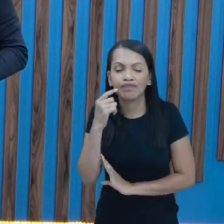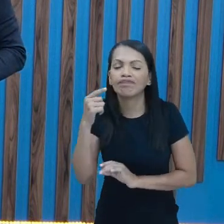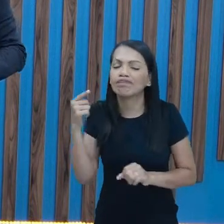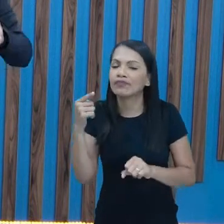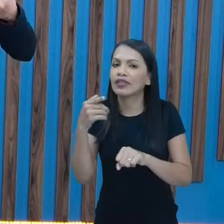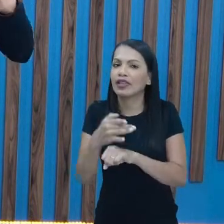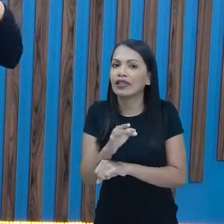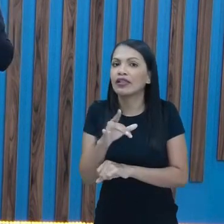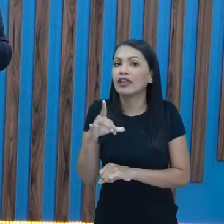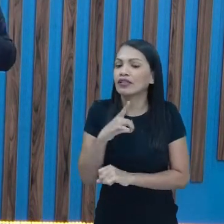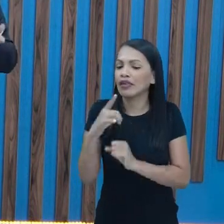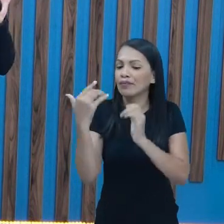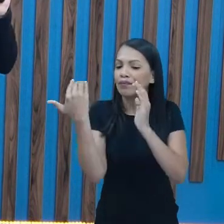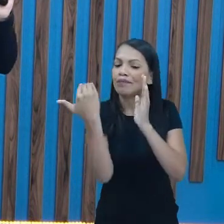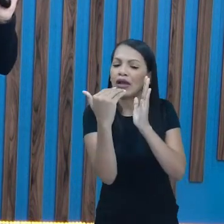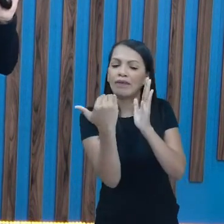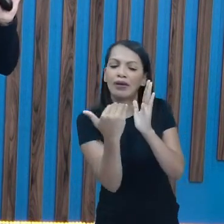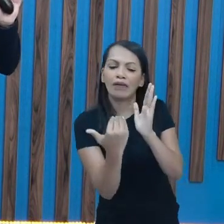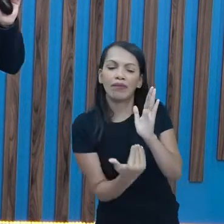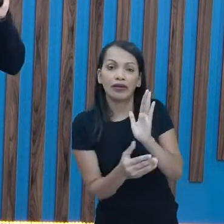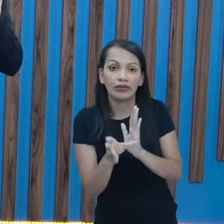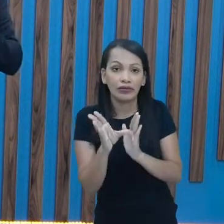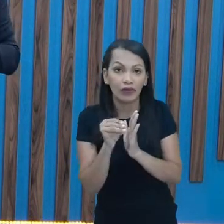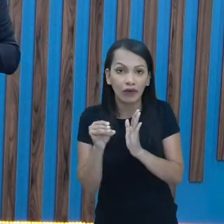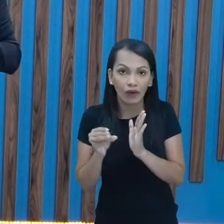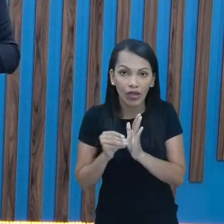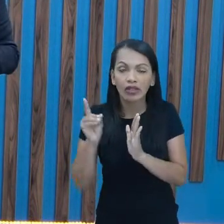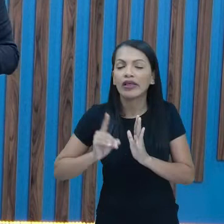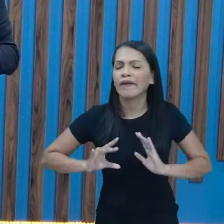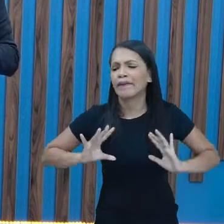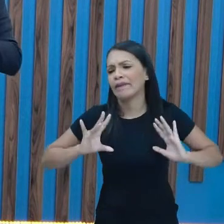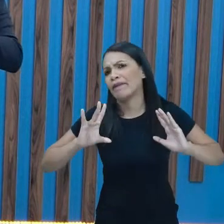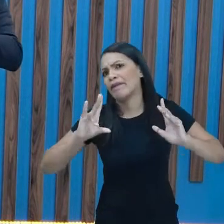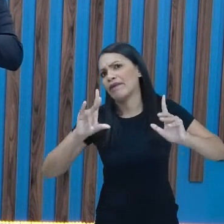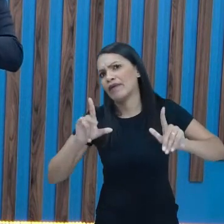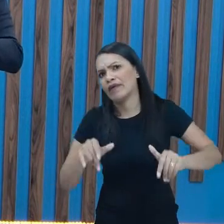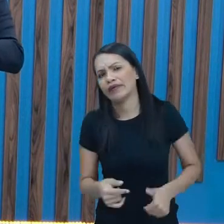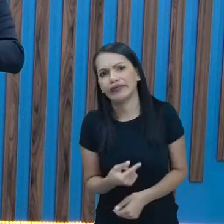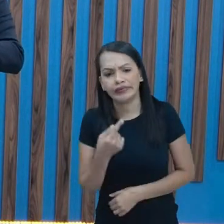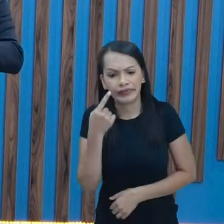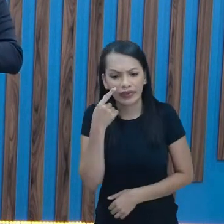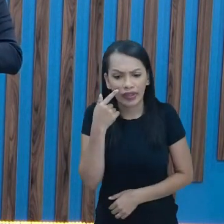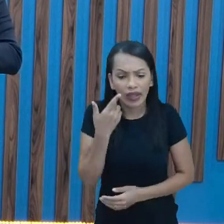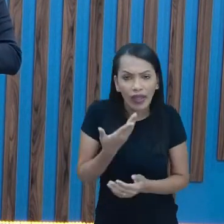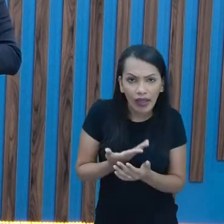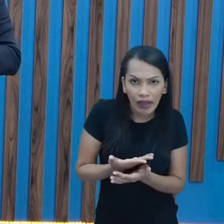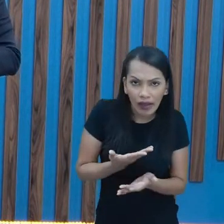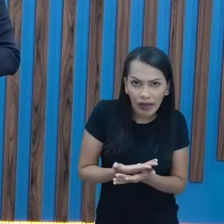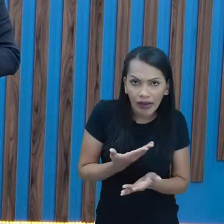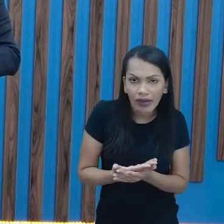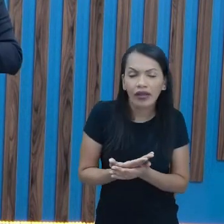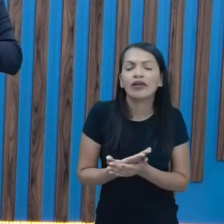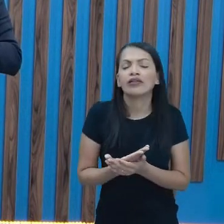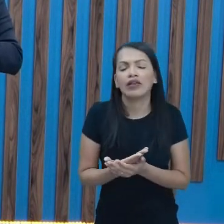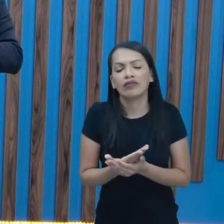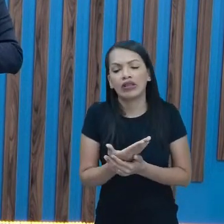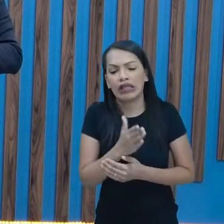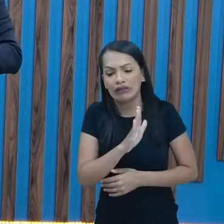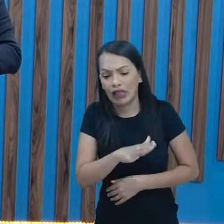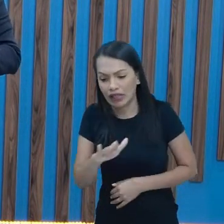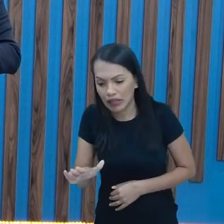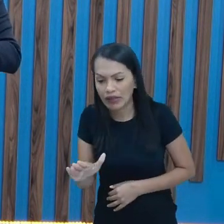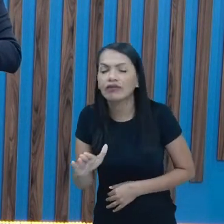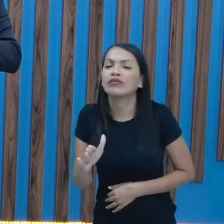lá, gente, tem uma infinidade de conteúdos, é uma riqueza. Olha, tem aulas dos anos iniciais,